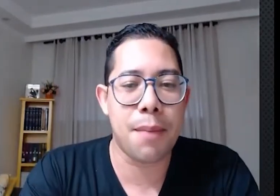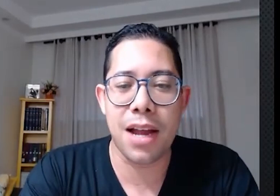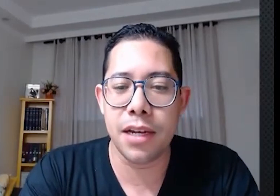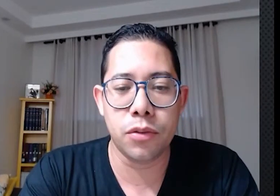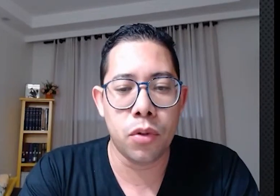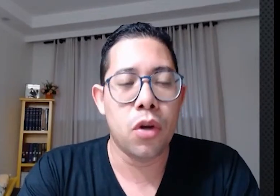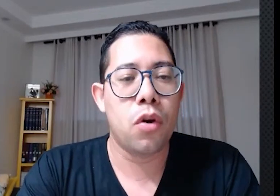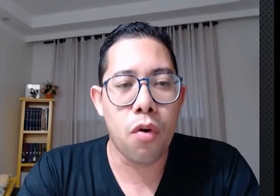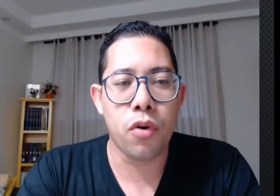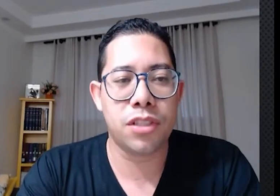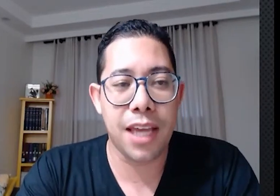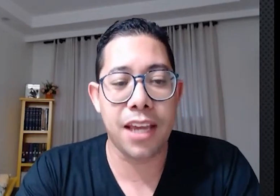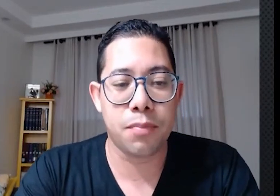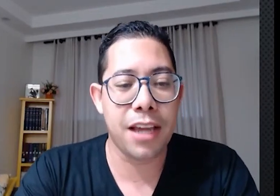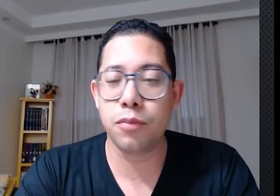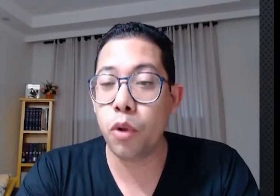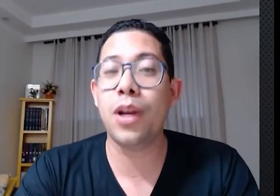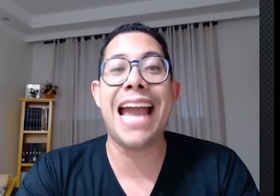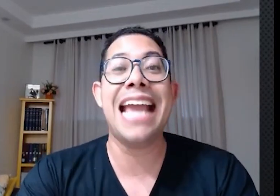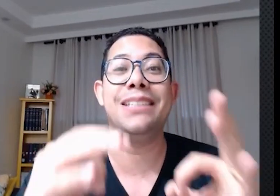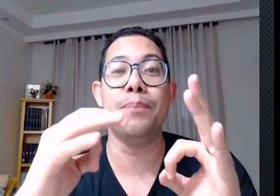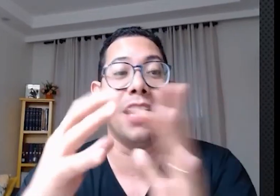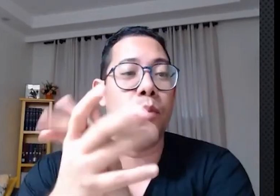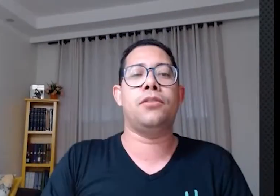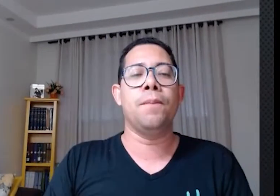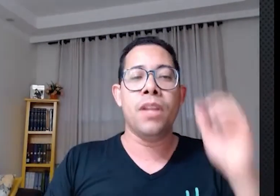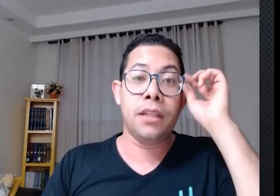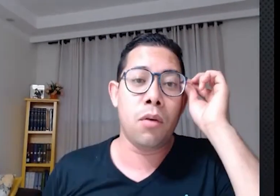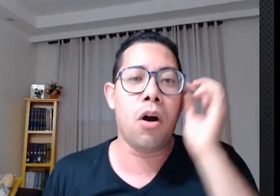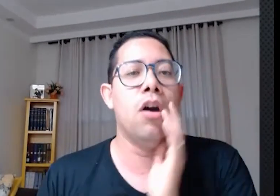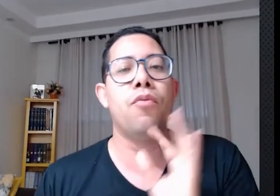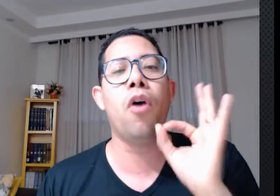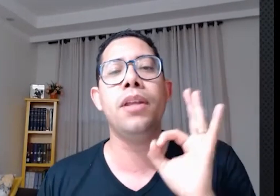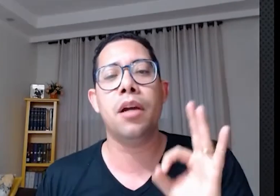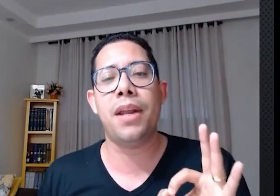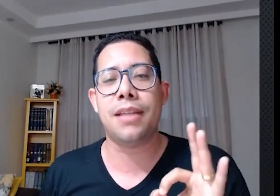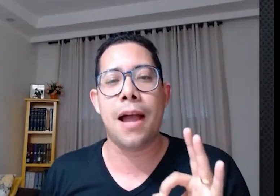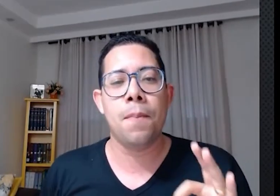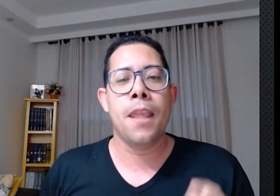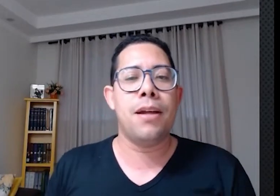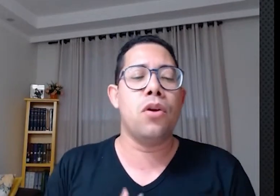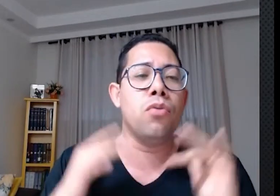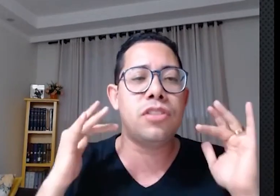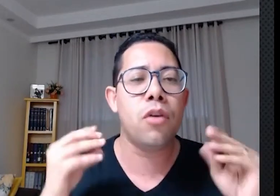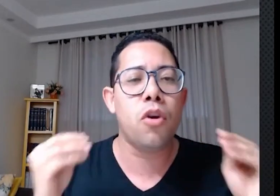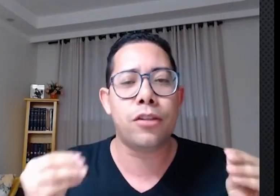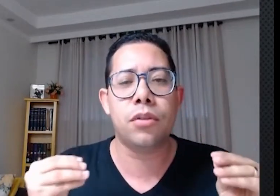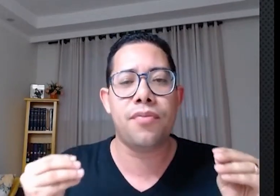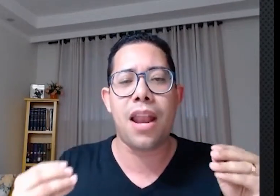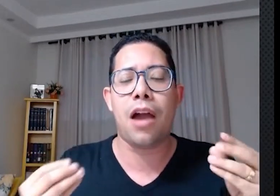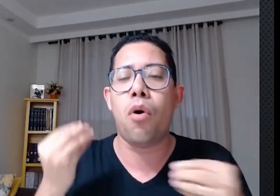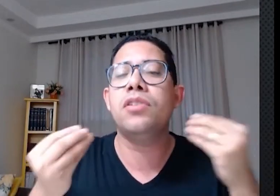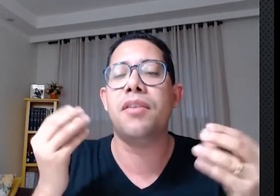estar trabalhando com vocês, mas muito legais mesmo. Então, vou interpretar, mas eu não sei o que o